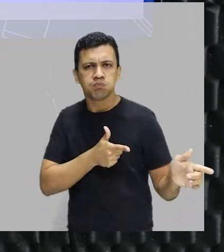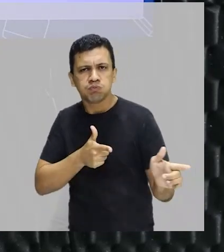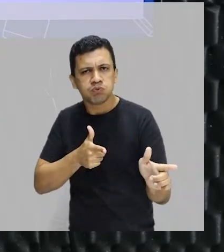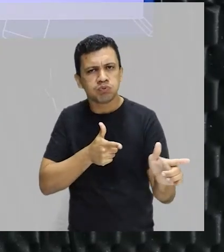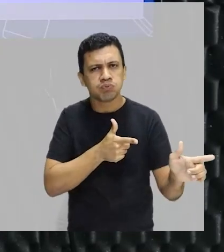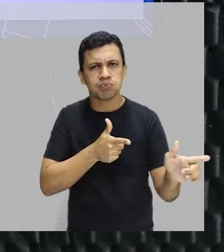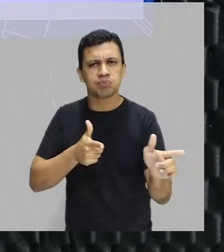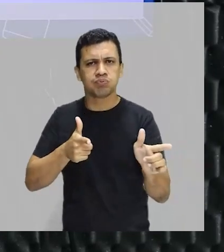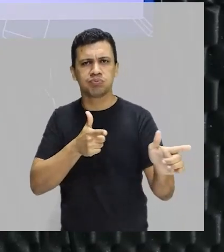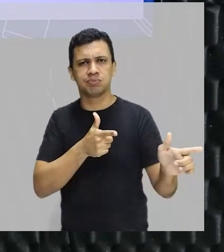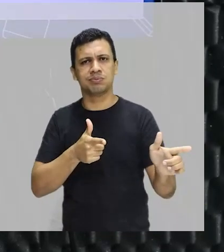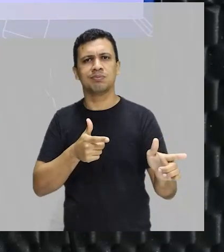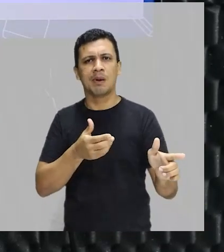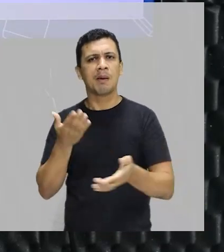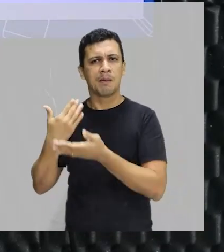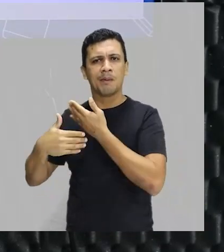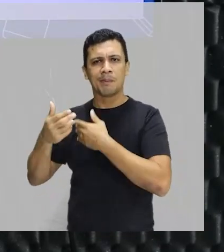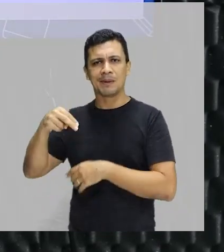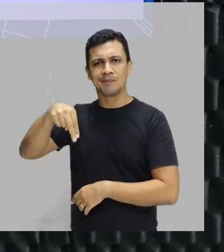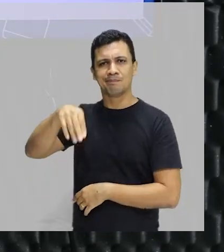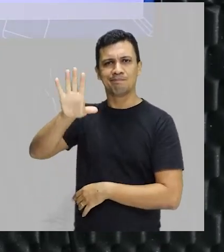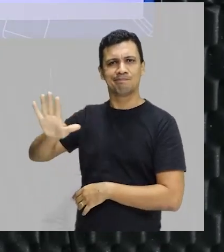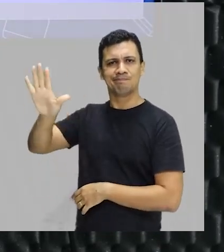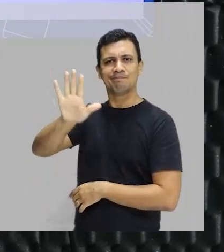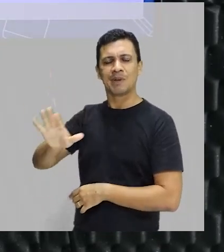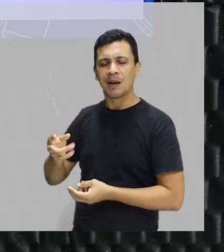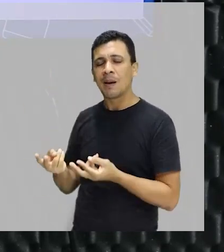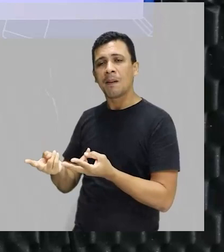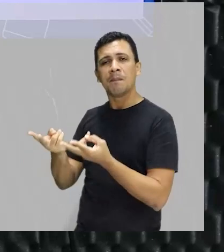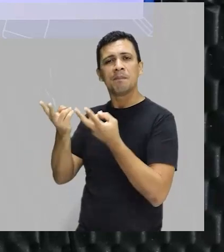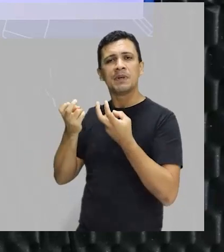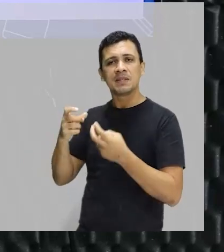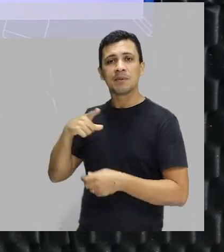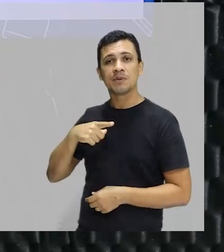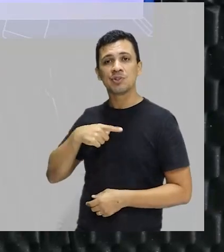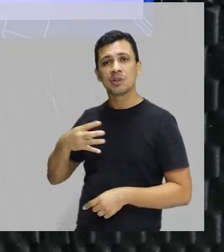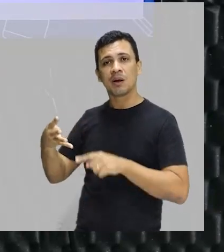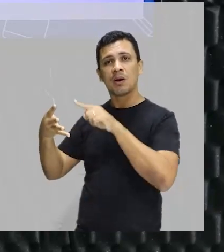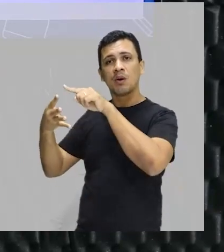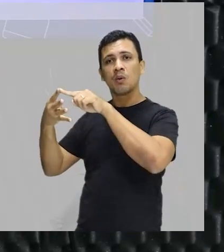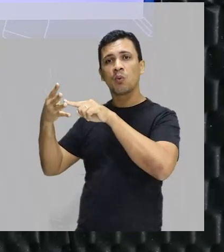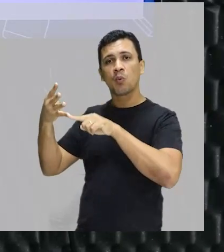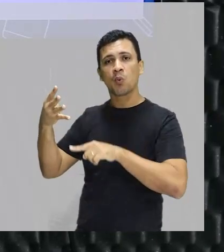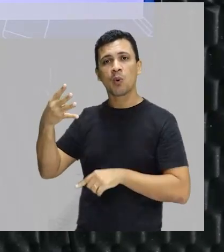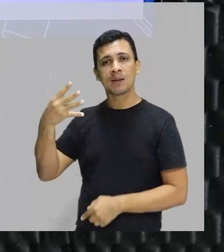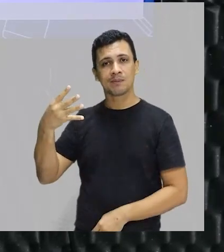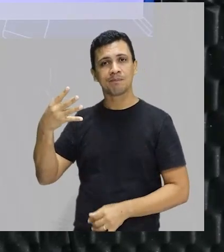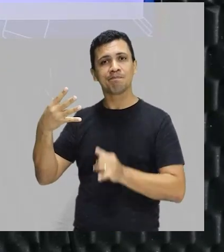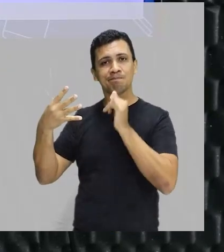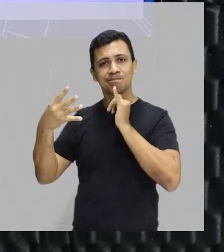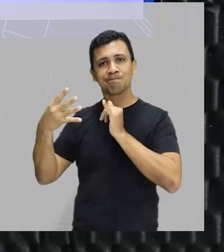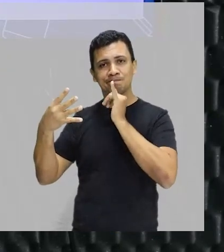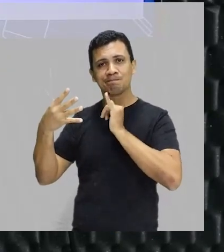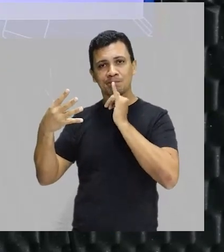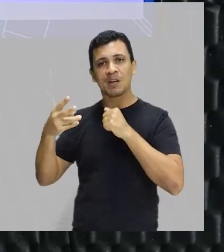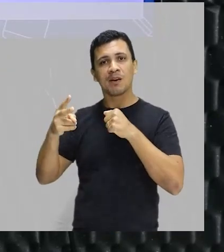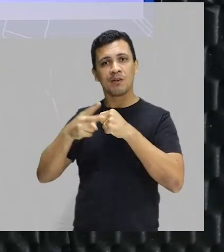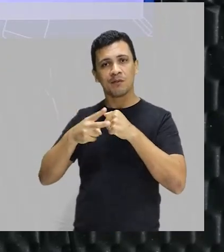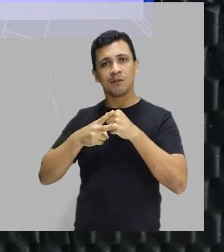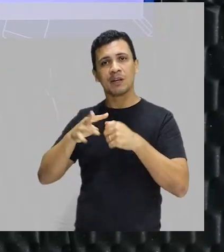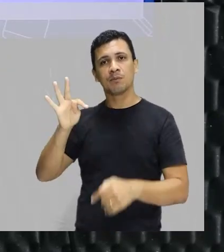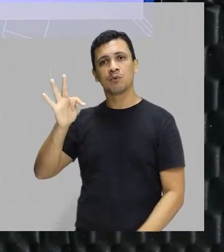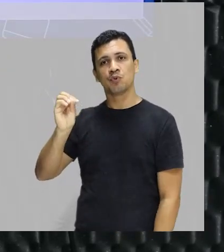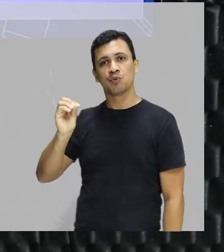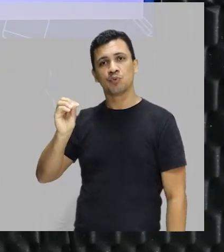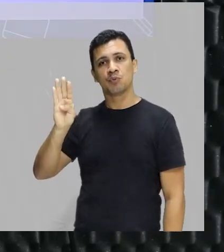Cangaceiros. Então, perceba que eu tenho aqui 4 exemplos ou 4 situações em que o verbo to be foi